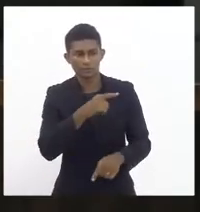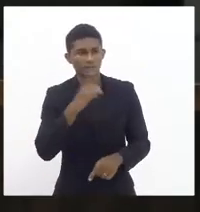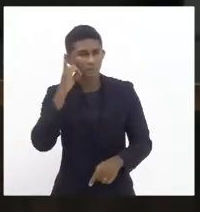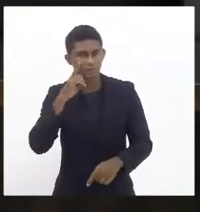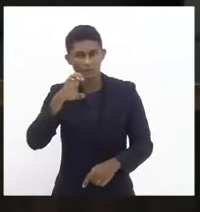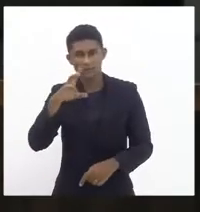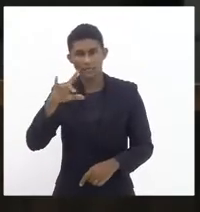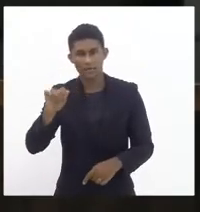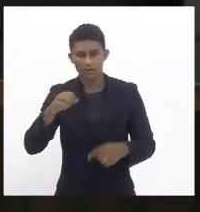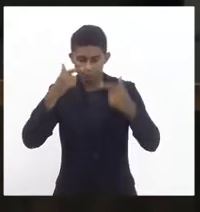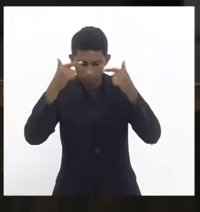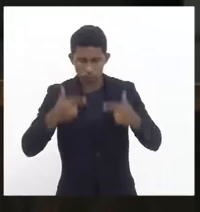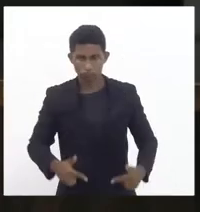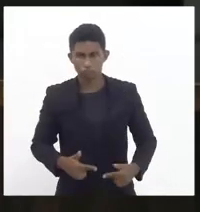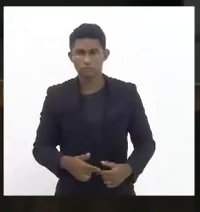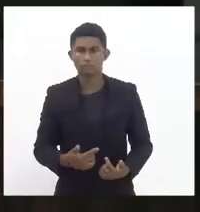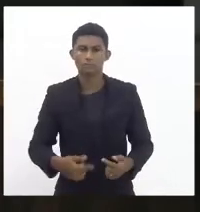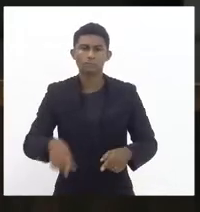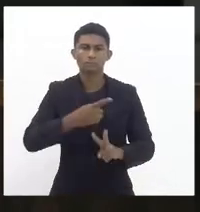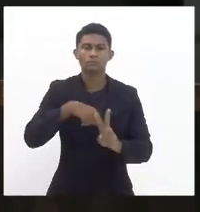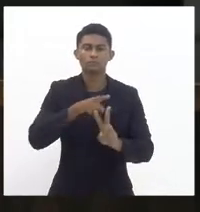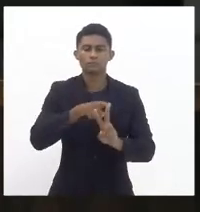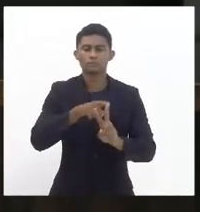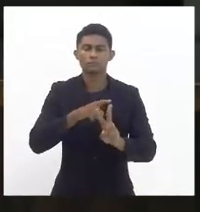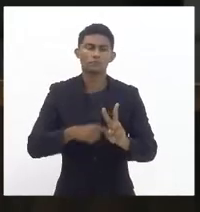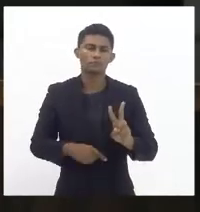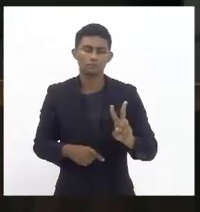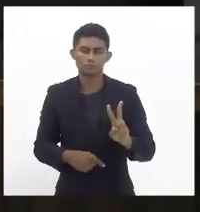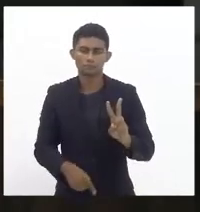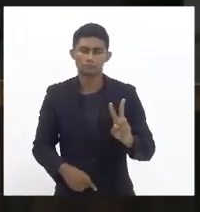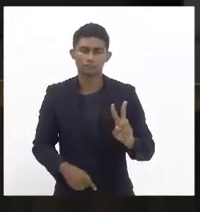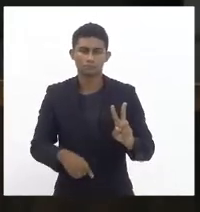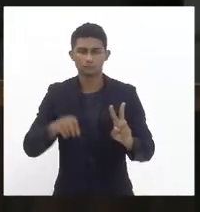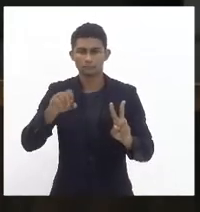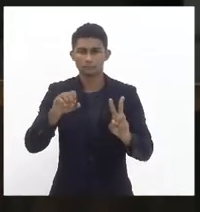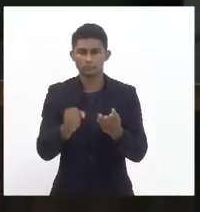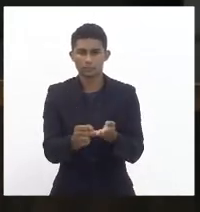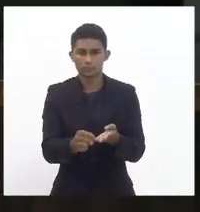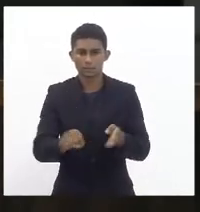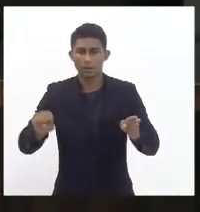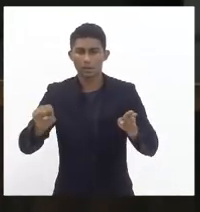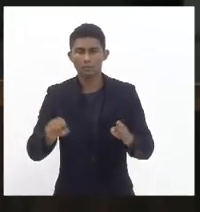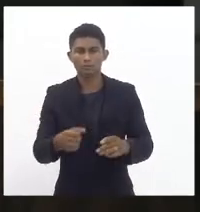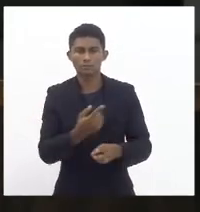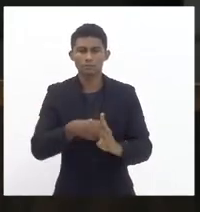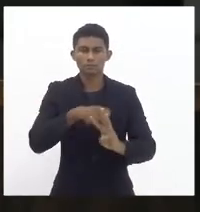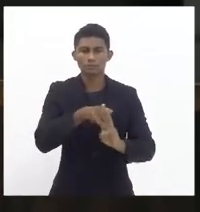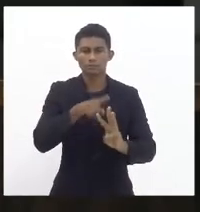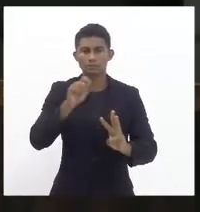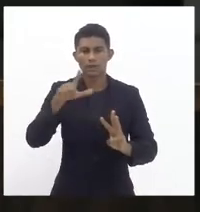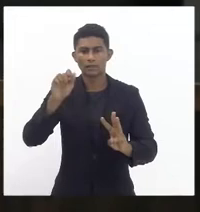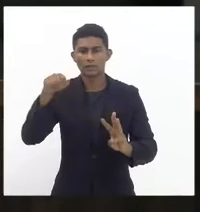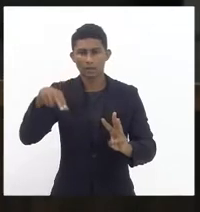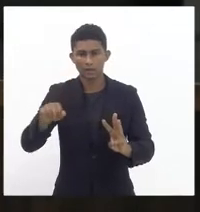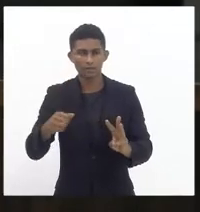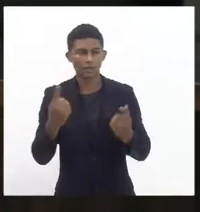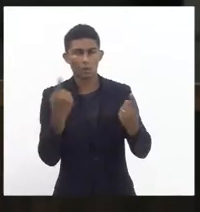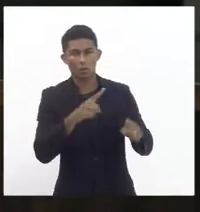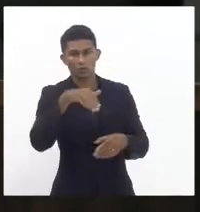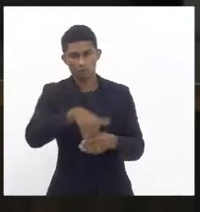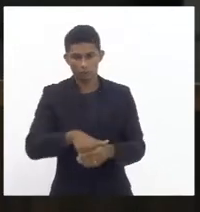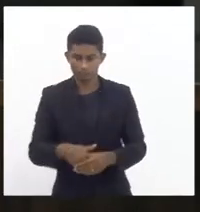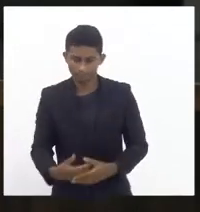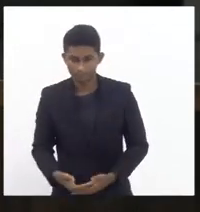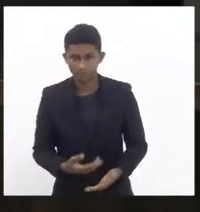deputado a séria não abstenção da Oi Samuel e contrário da deputada Ana pode a